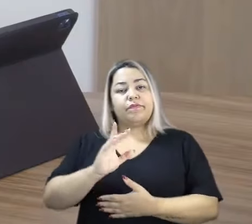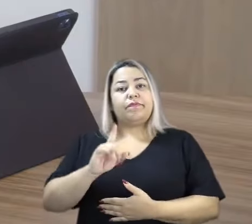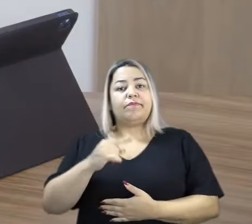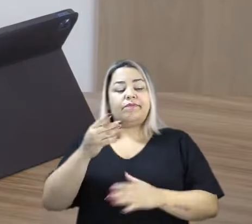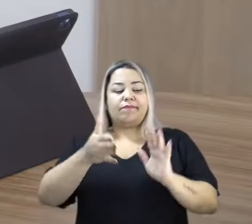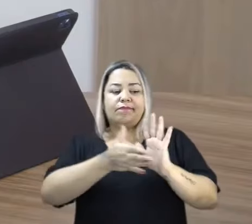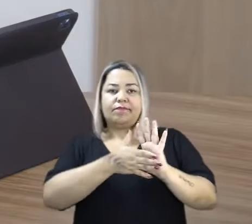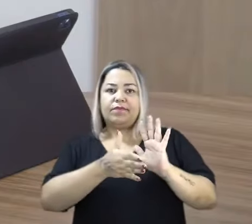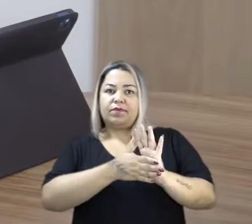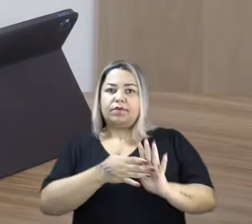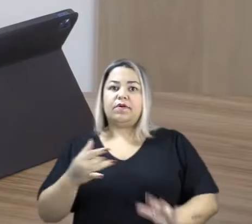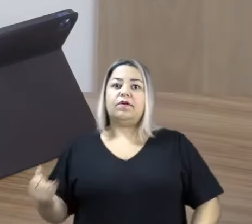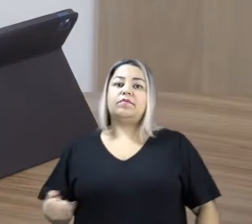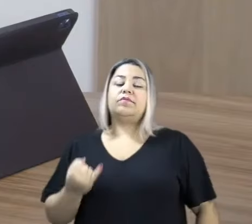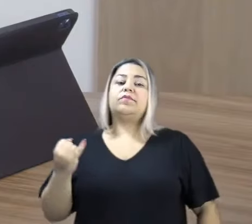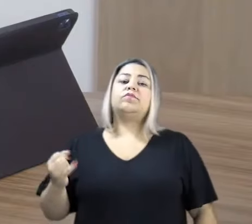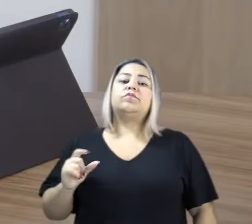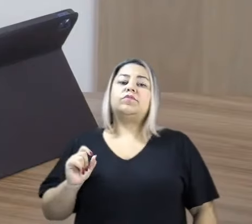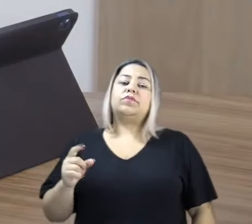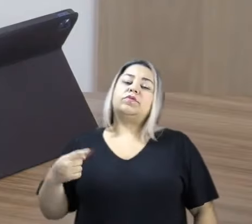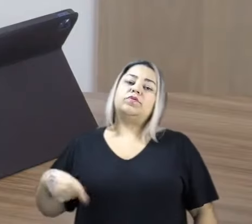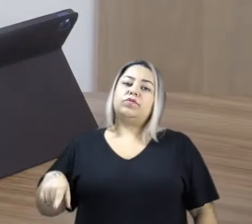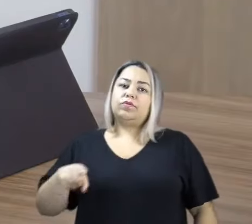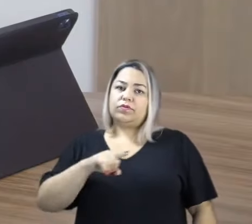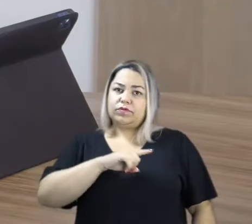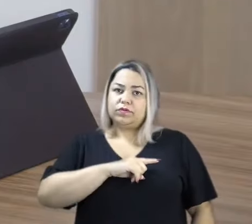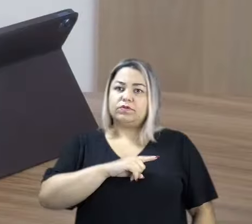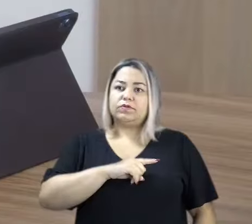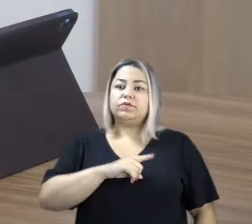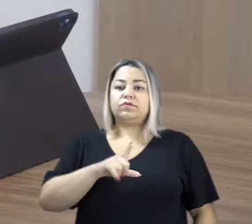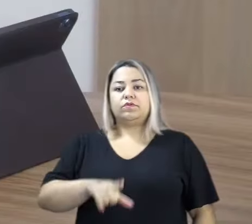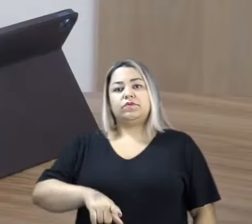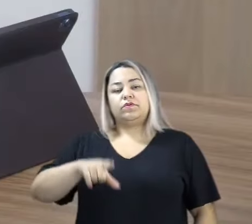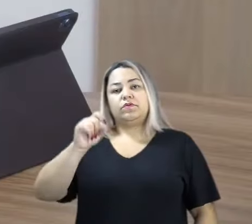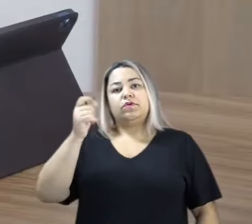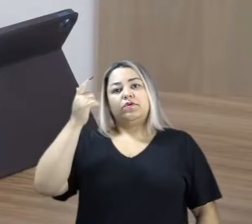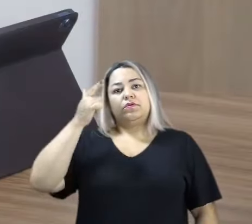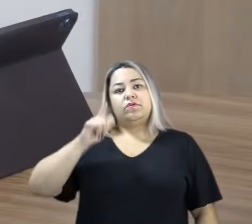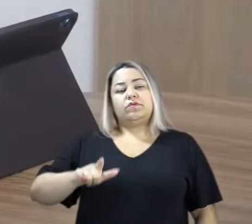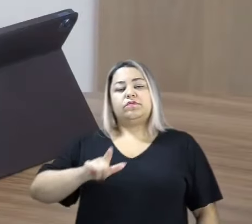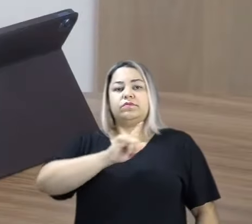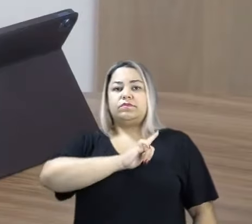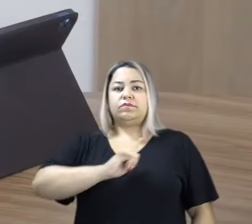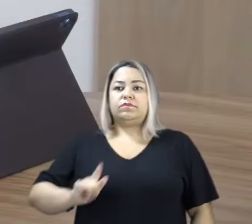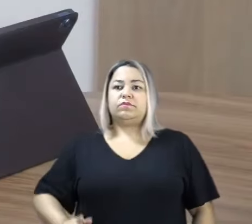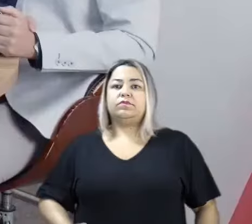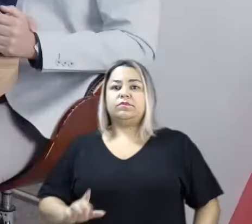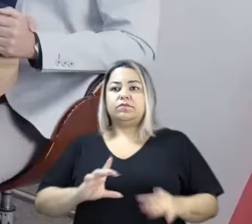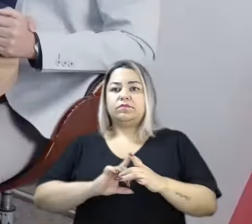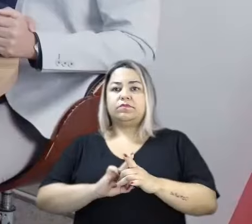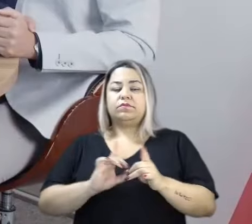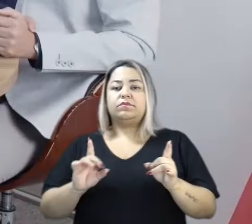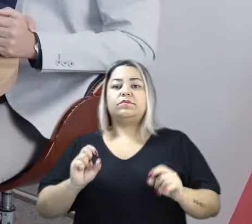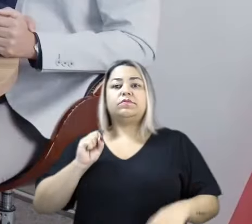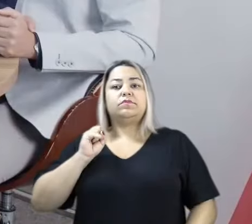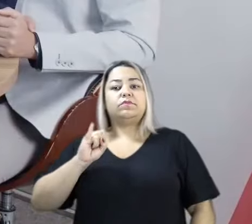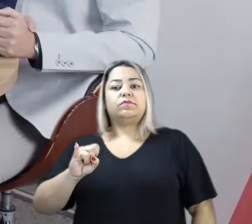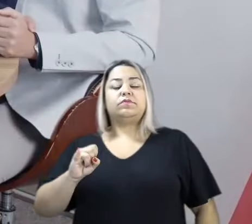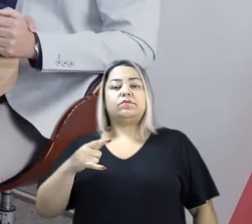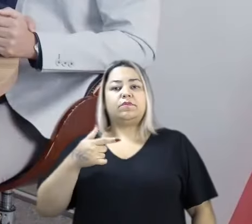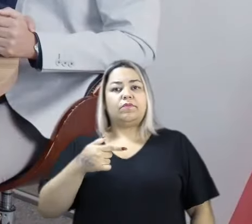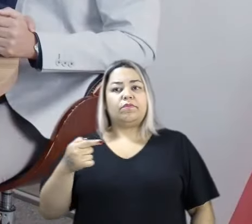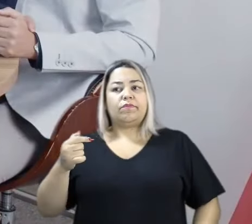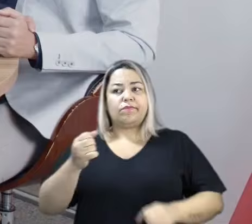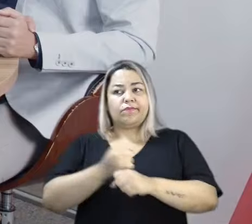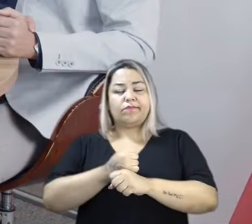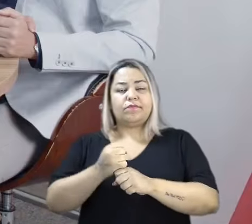e a importância que é a gente eleger de novo um governo democrático. Com certeza. Porque se a gente, em 7